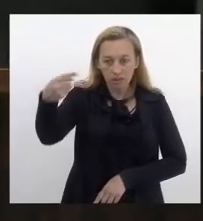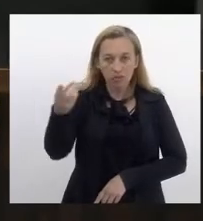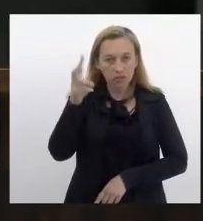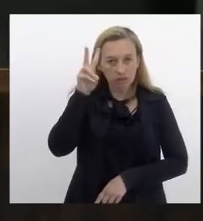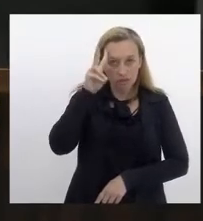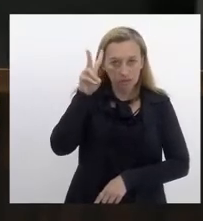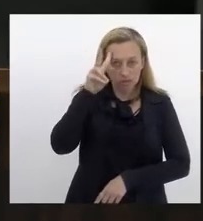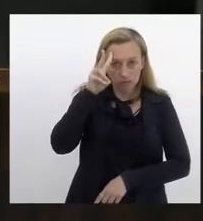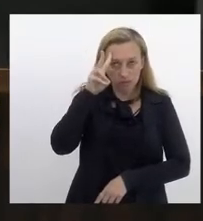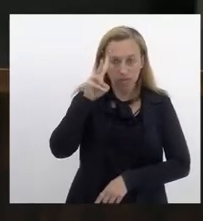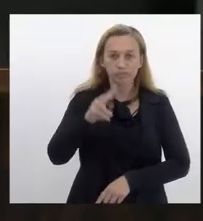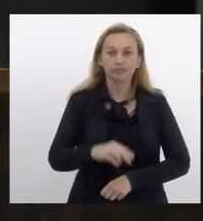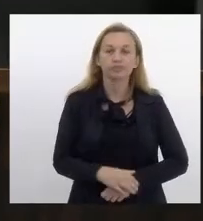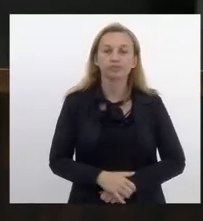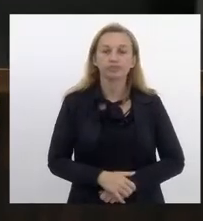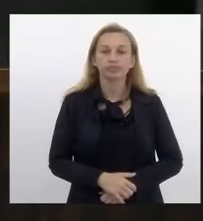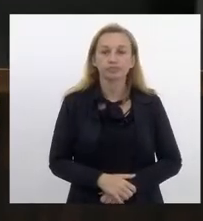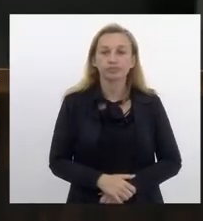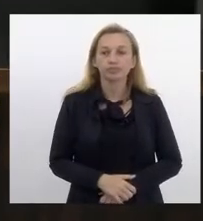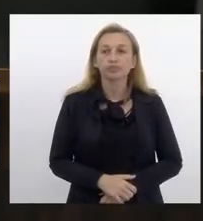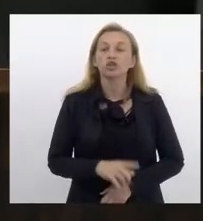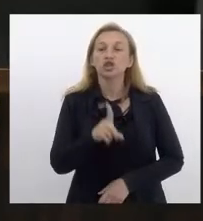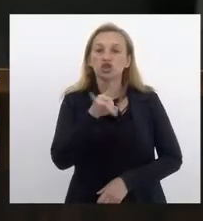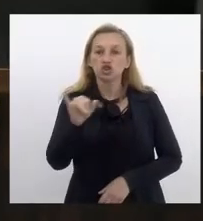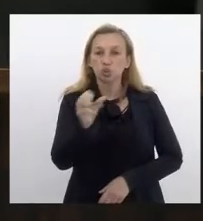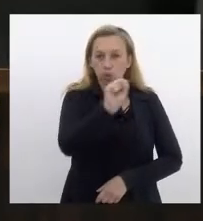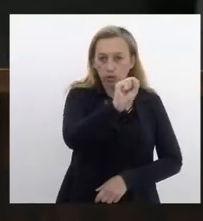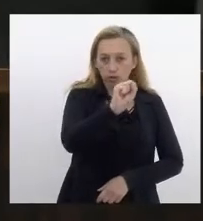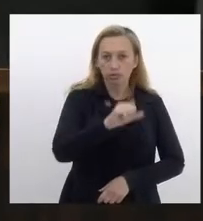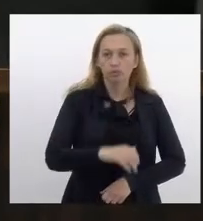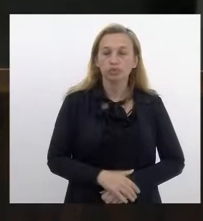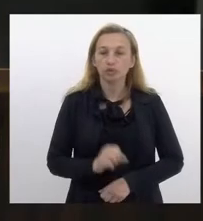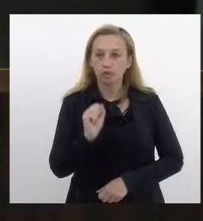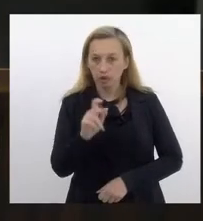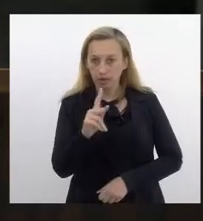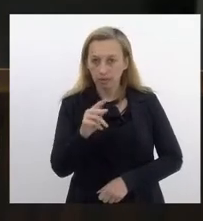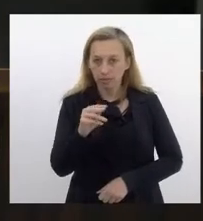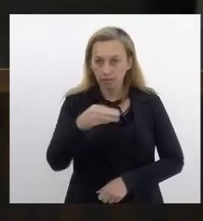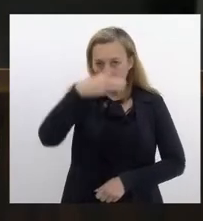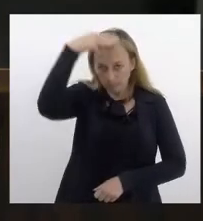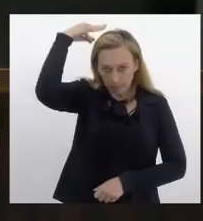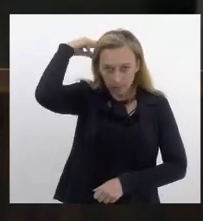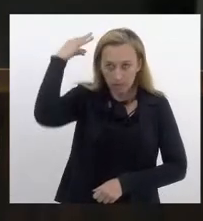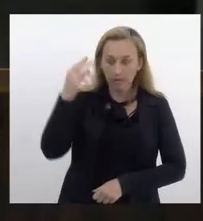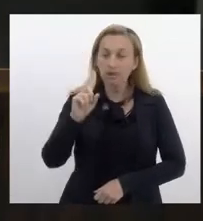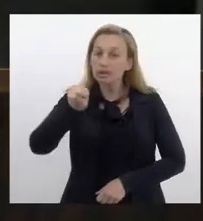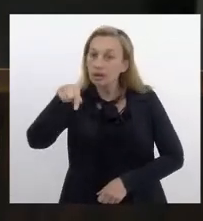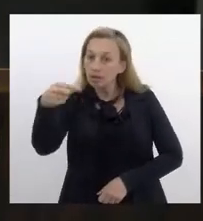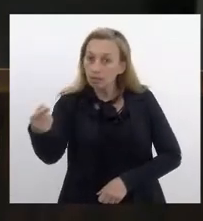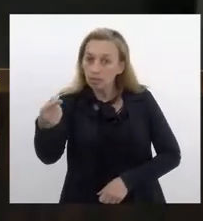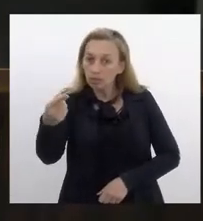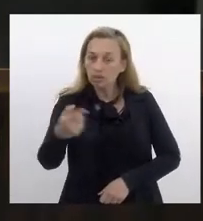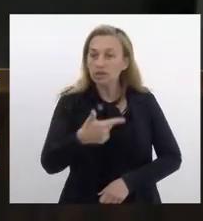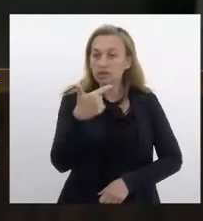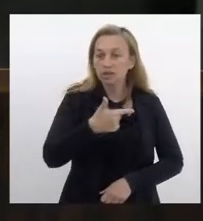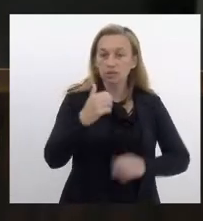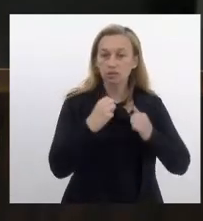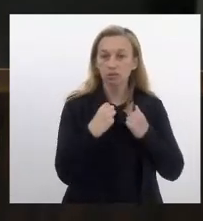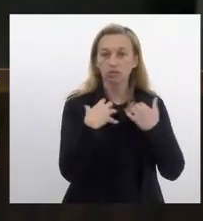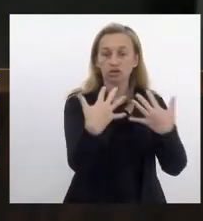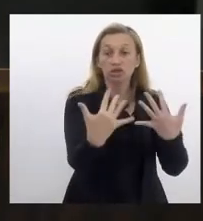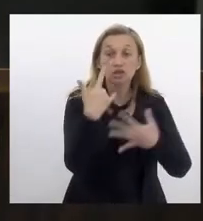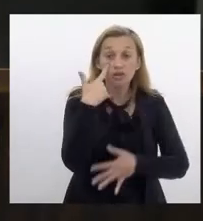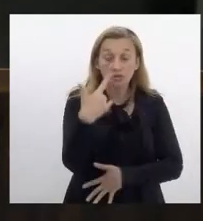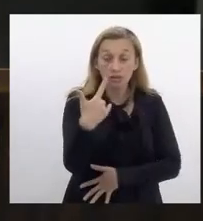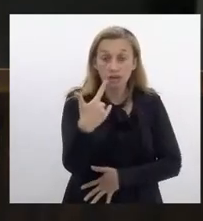segunda, e no dia 8. Ok, Márcio? E aí, depois da segunda audiência, a gente vê se a